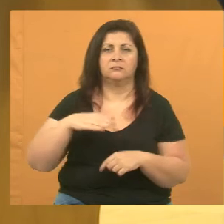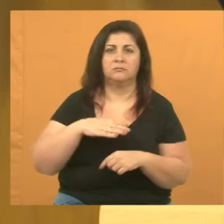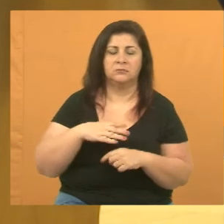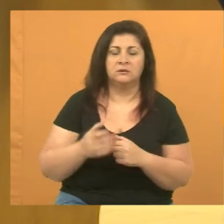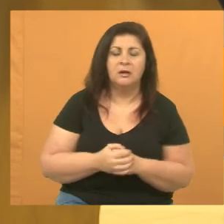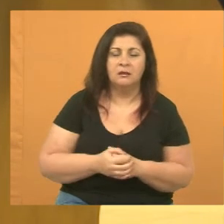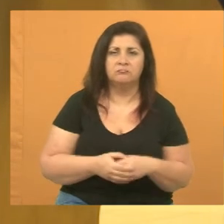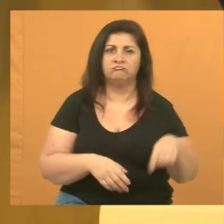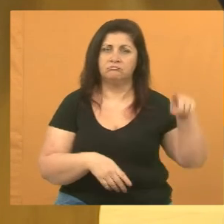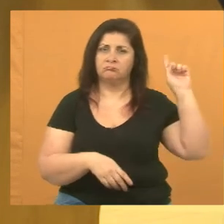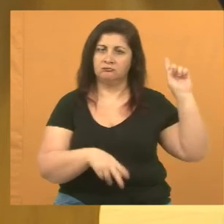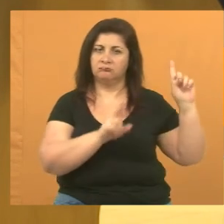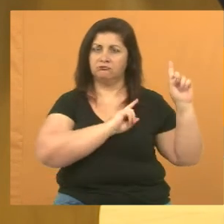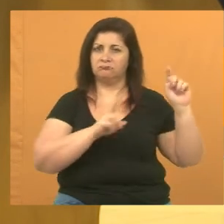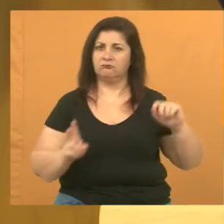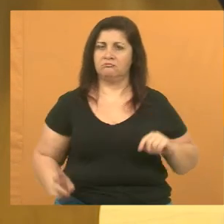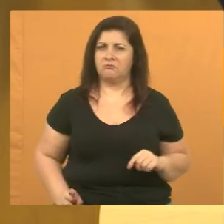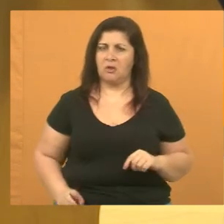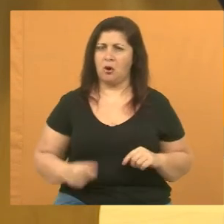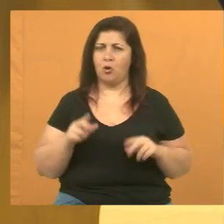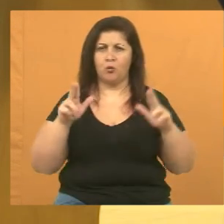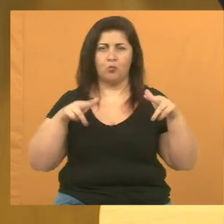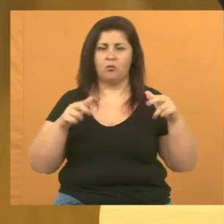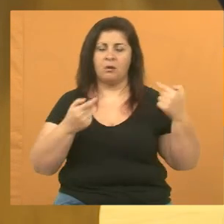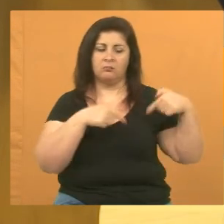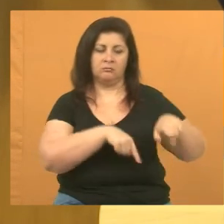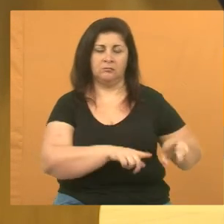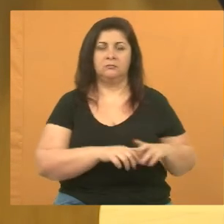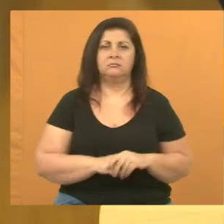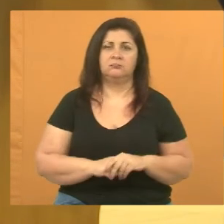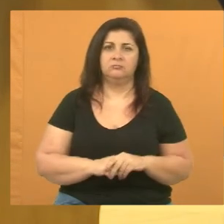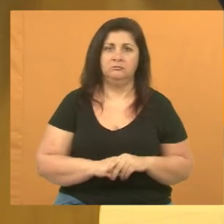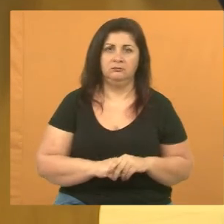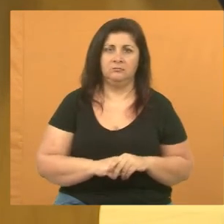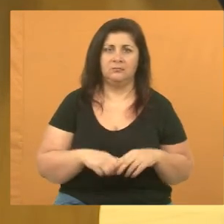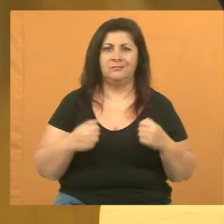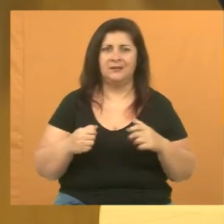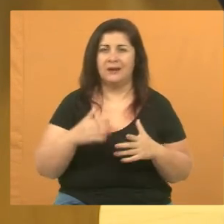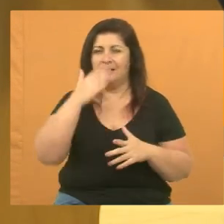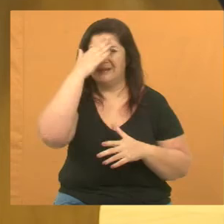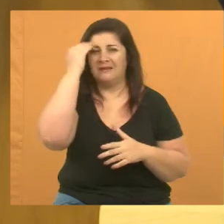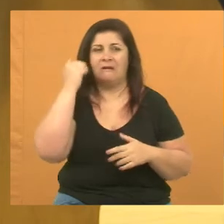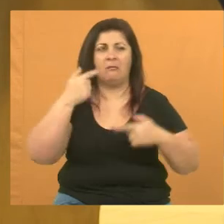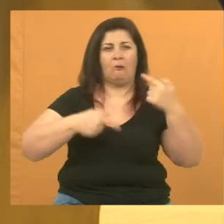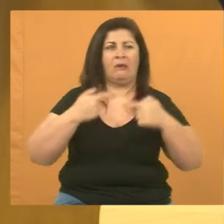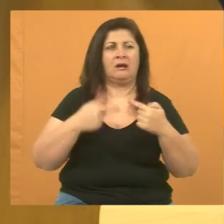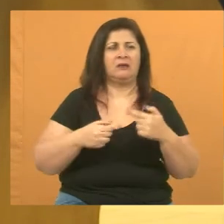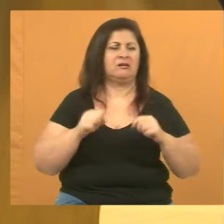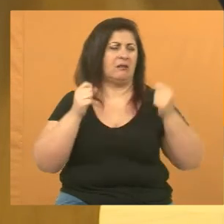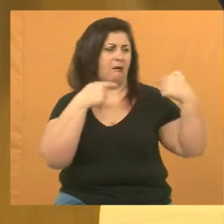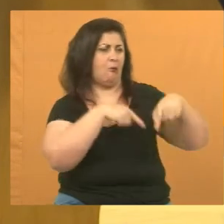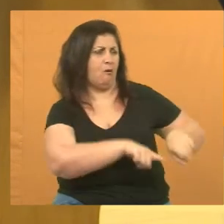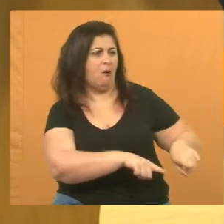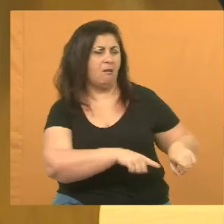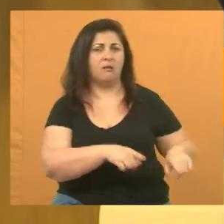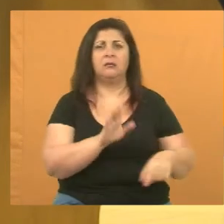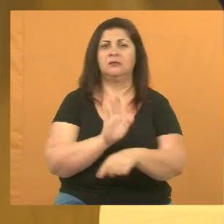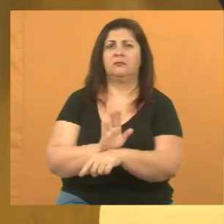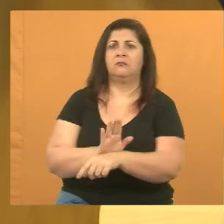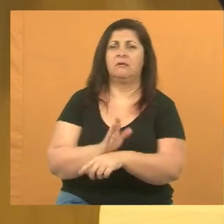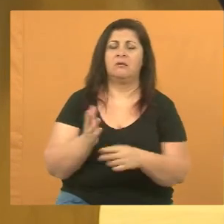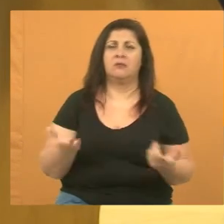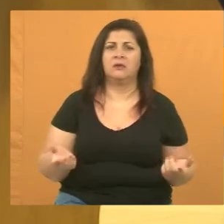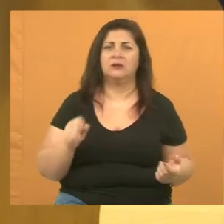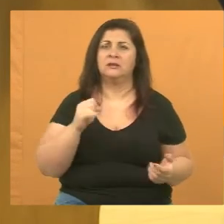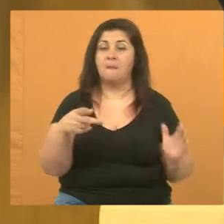vereador aqui não tem o porquê votar contra. Nós temos que superar aquela questão política de que se é contra, se é a favor,